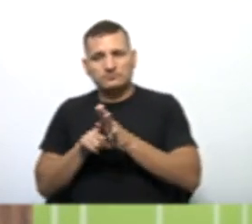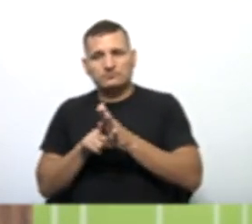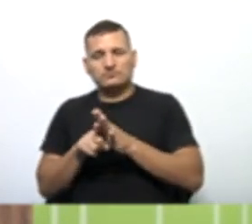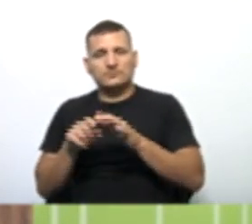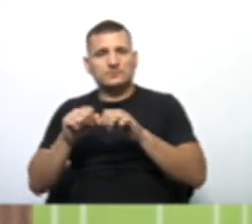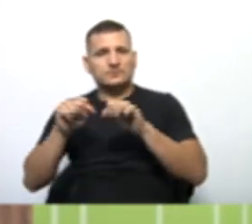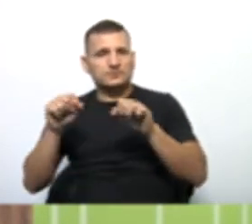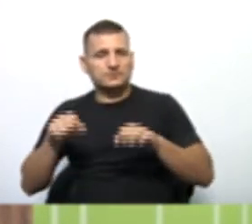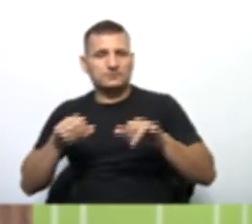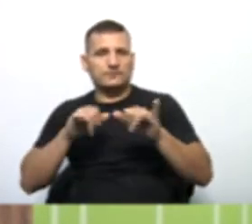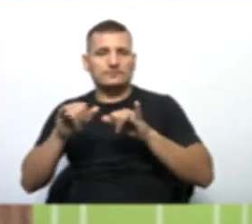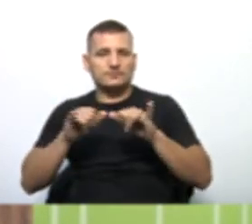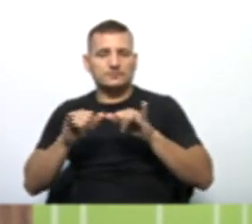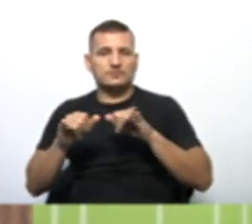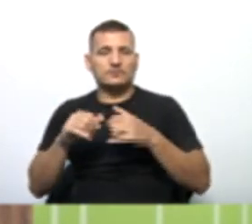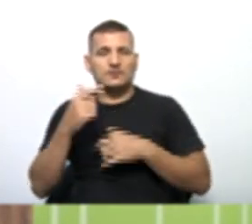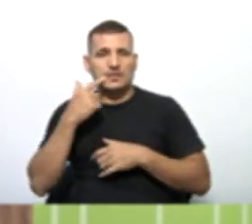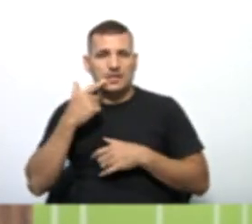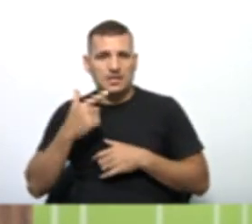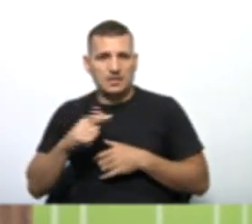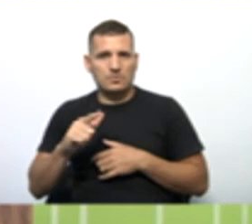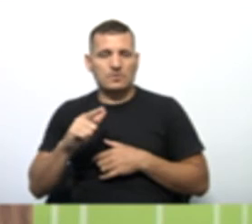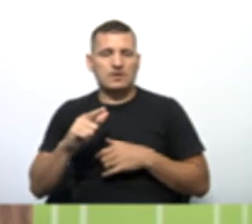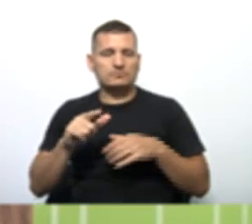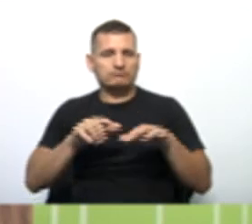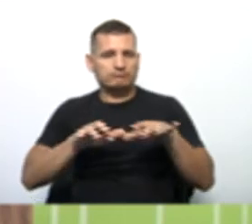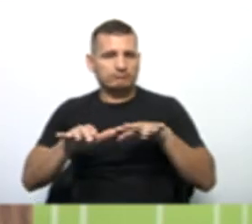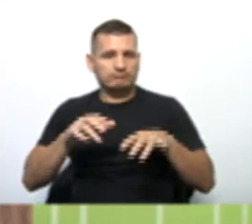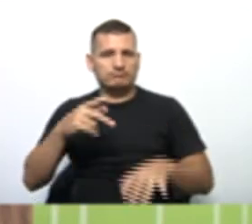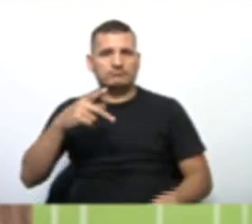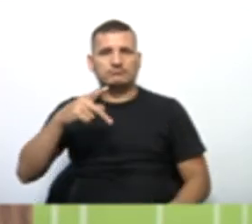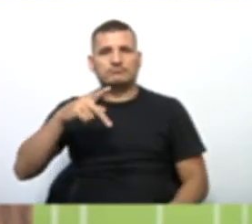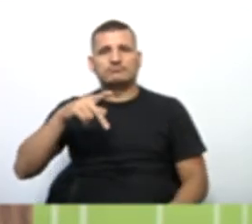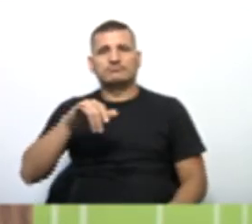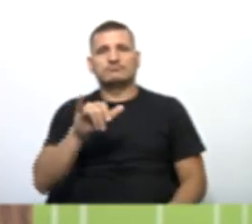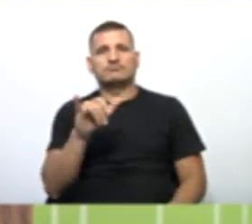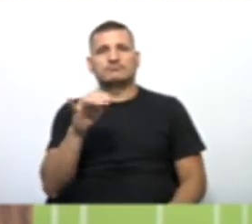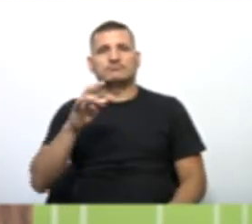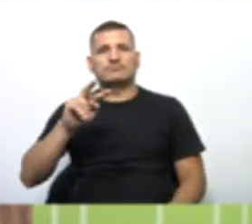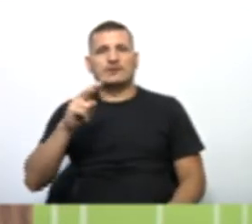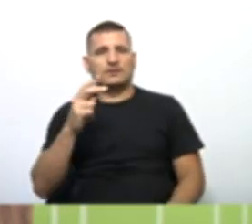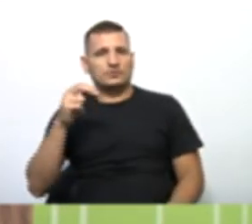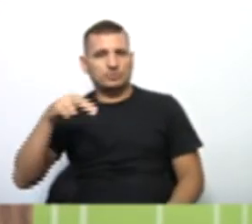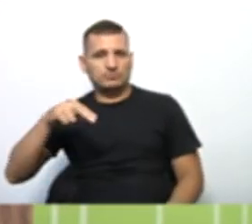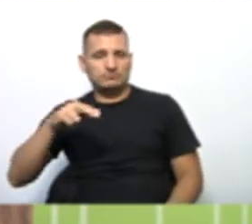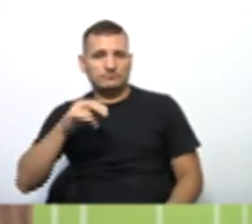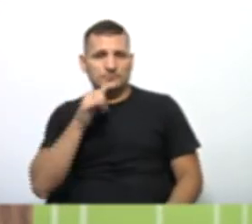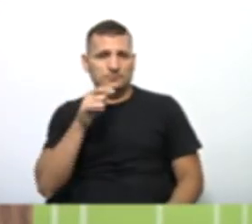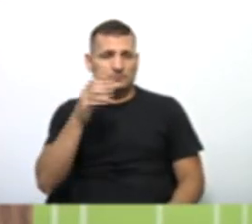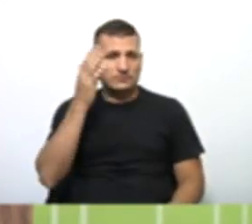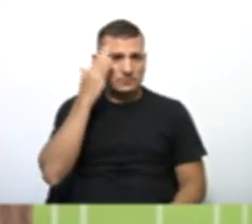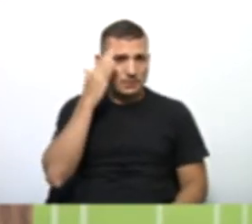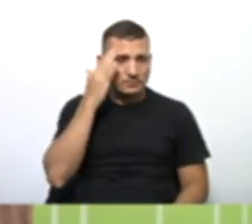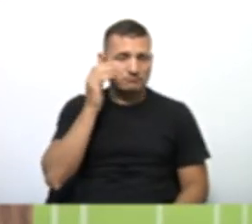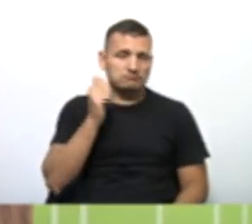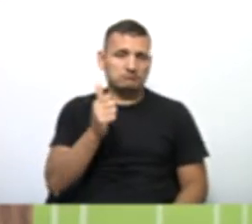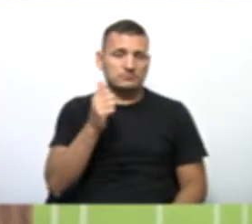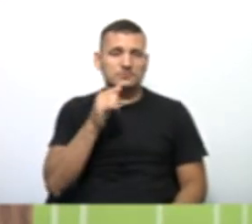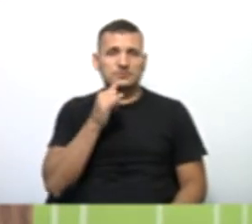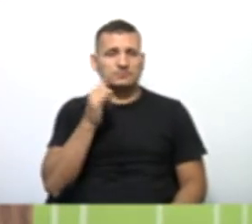em linguagem Python. Então, se você tem essa especialidade, beleza, mas se você não tem, você vai ter que ter uma